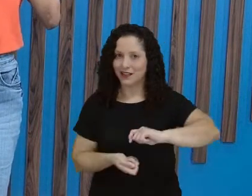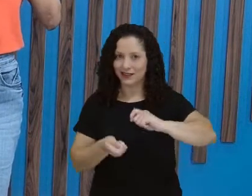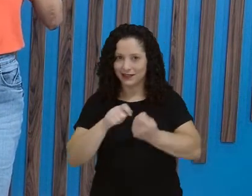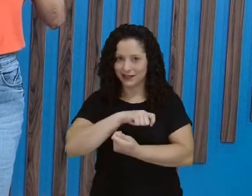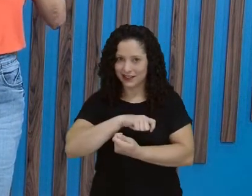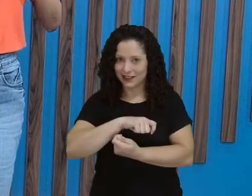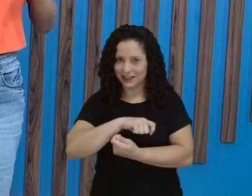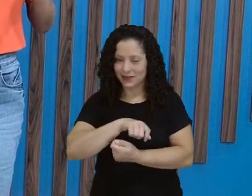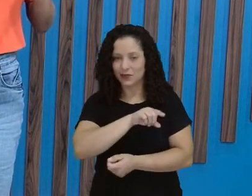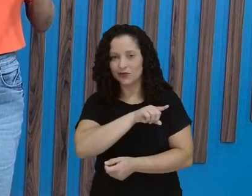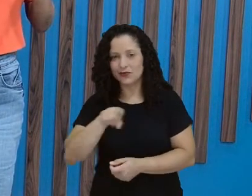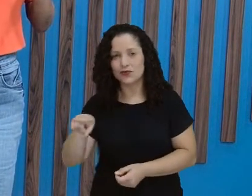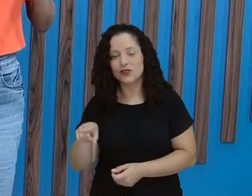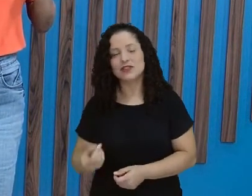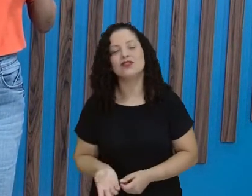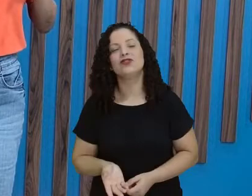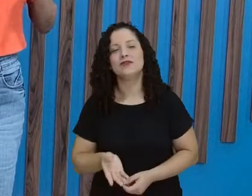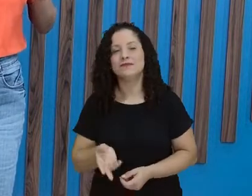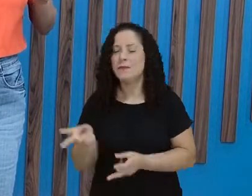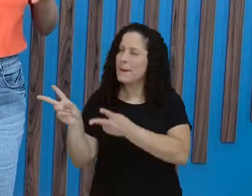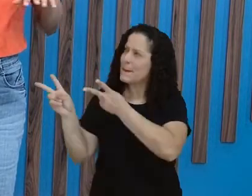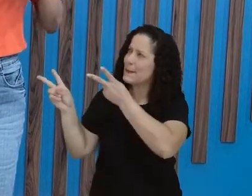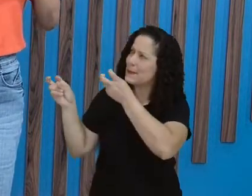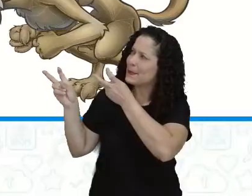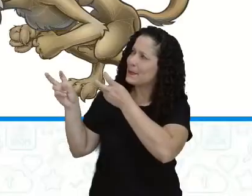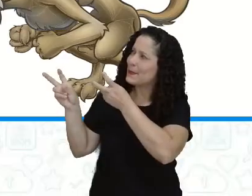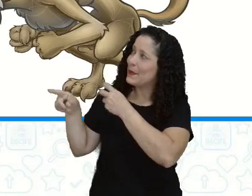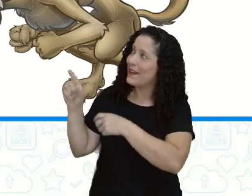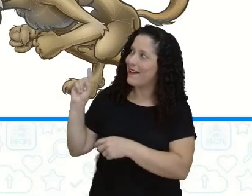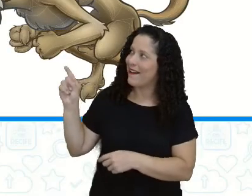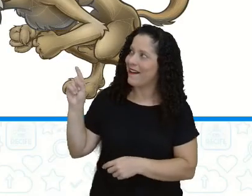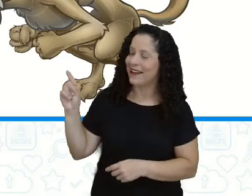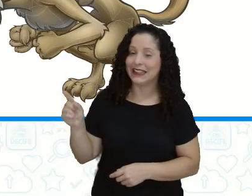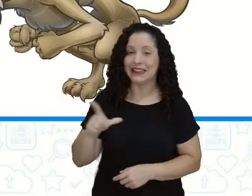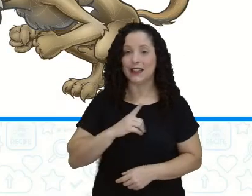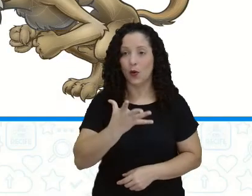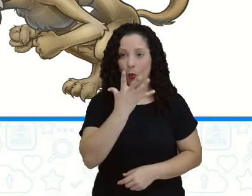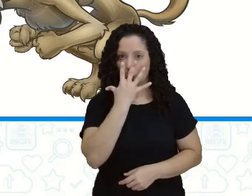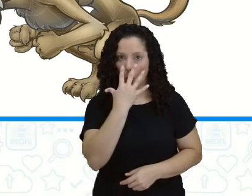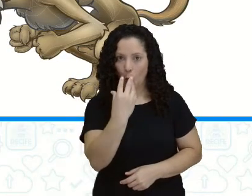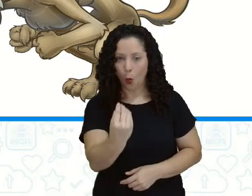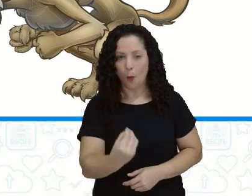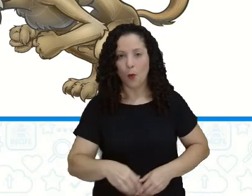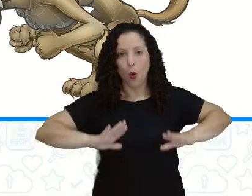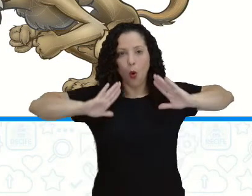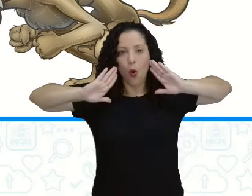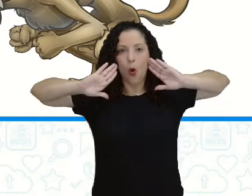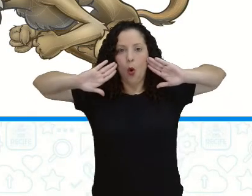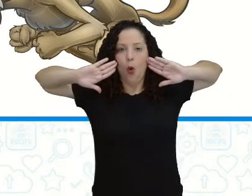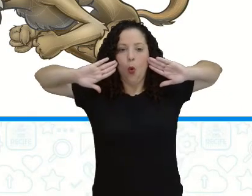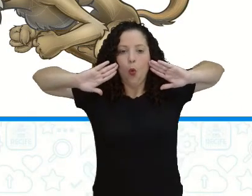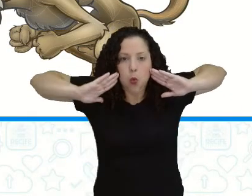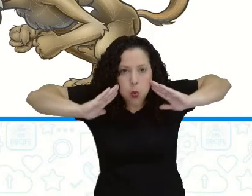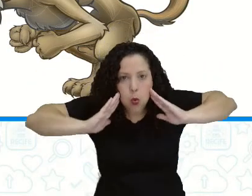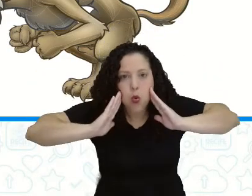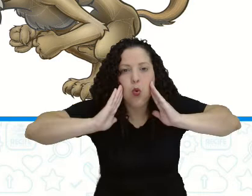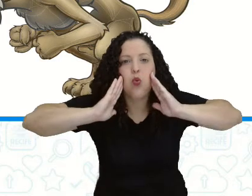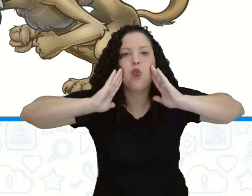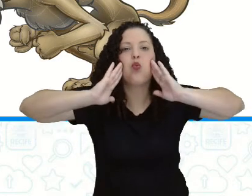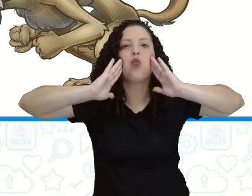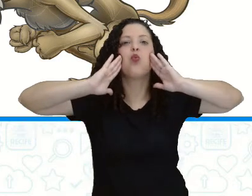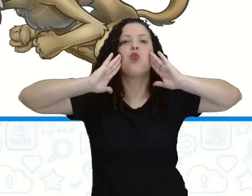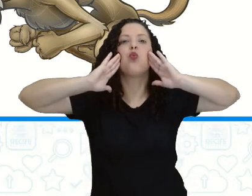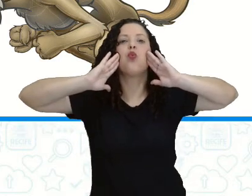como vocês bem observam aí na imagem, eu coloquei até um lobo soprando e pergunto para vocês, será que